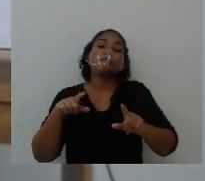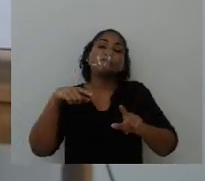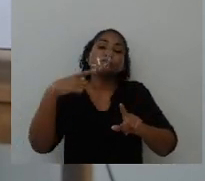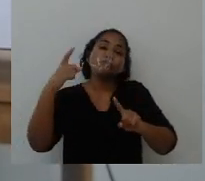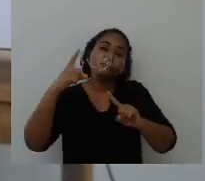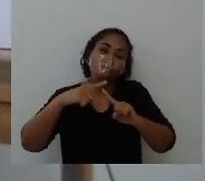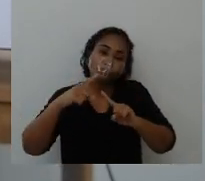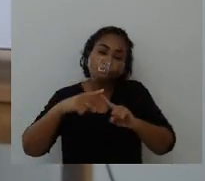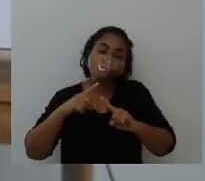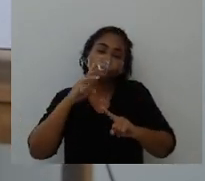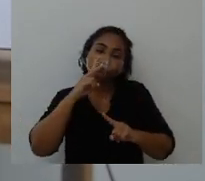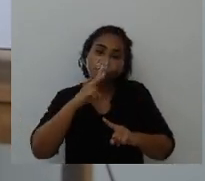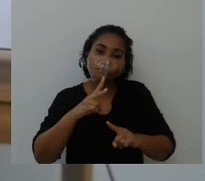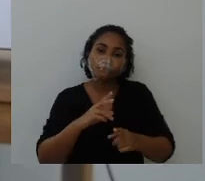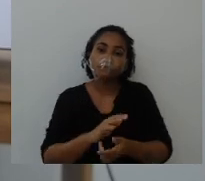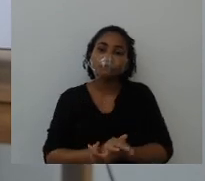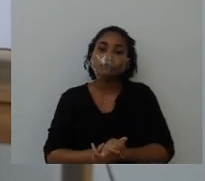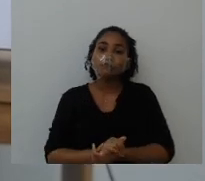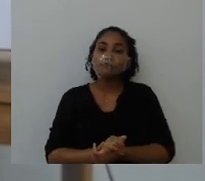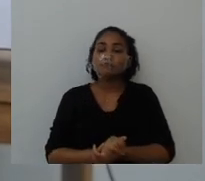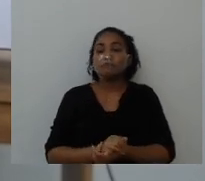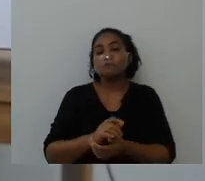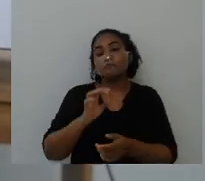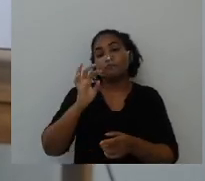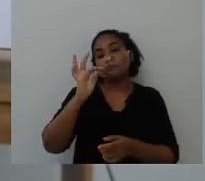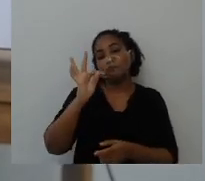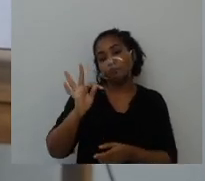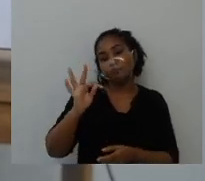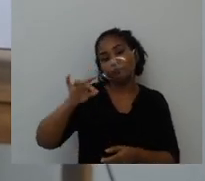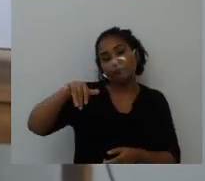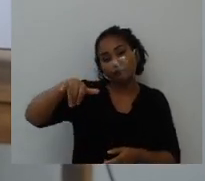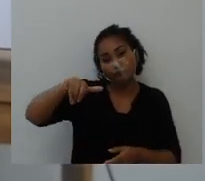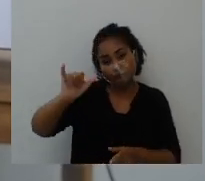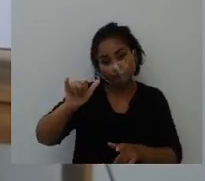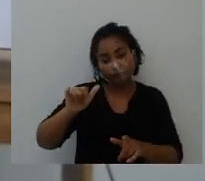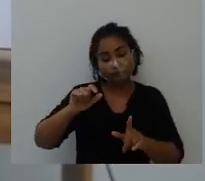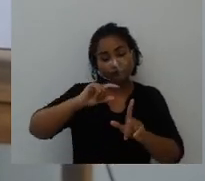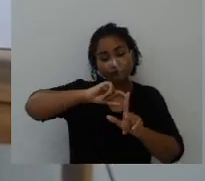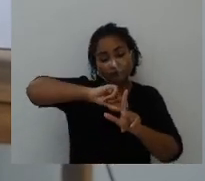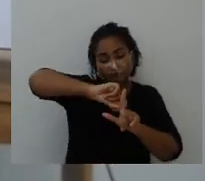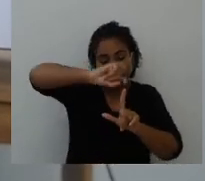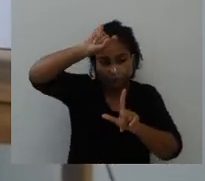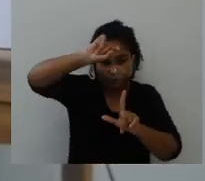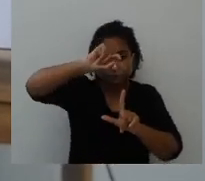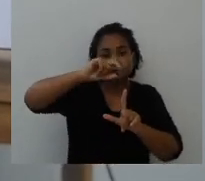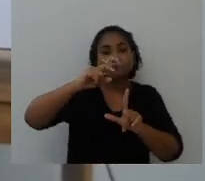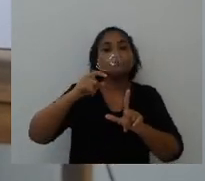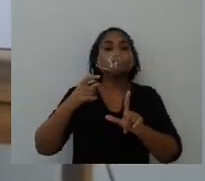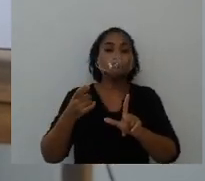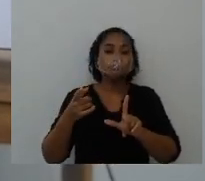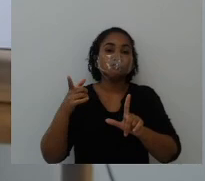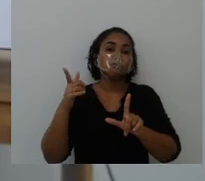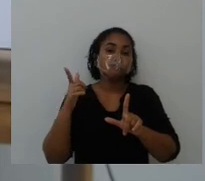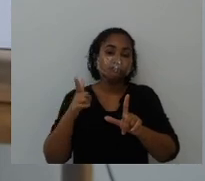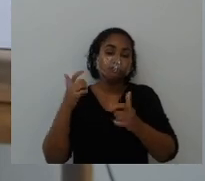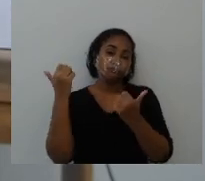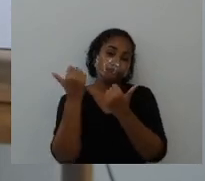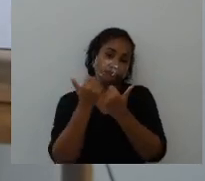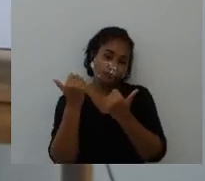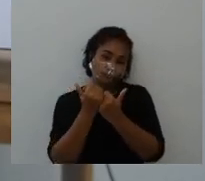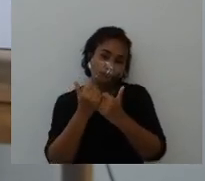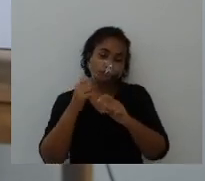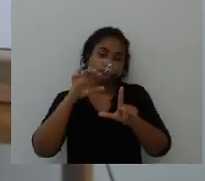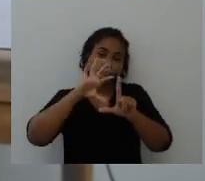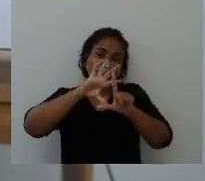né, Paulinho? Vai, a força TY. Vejam que essas 2 forças, elas vão substituir